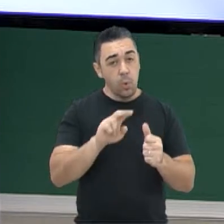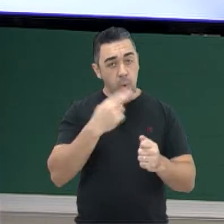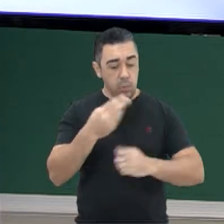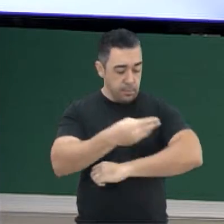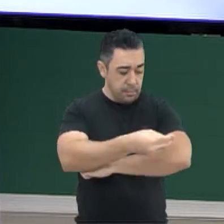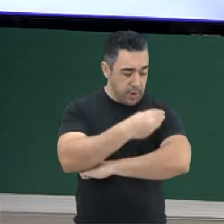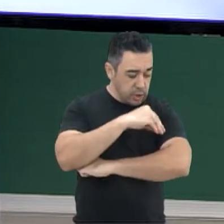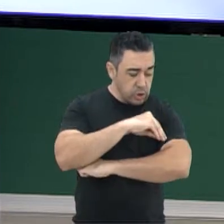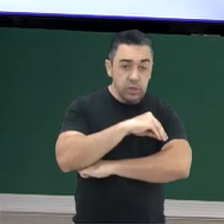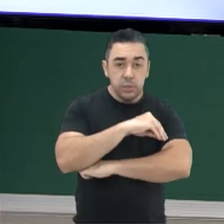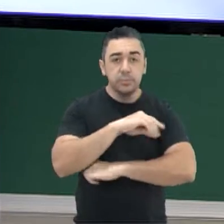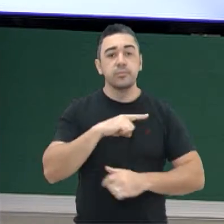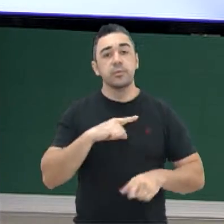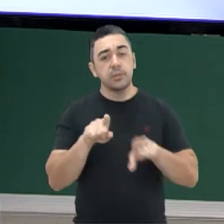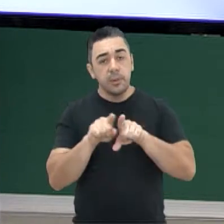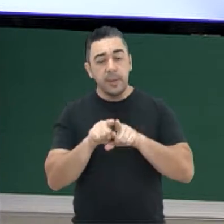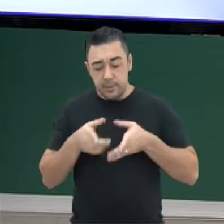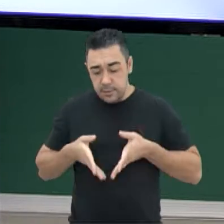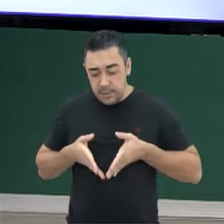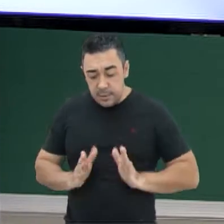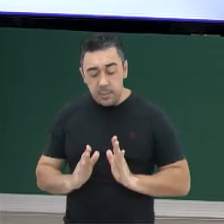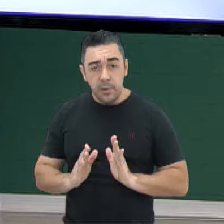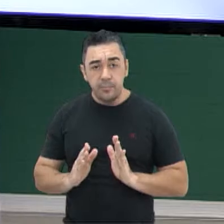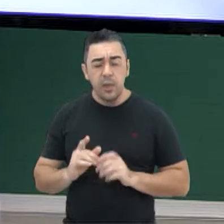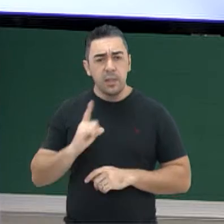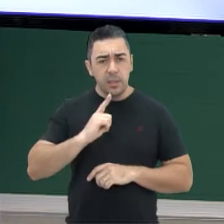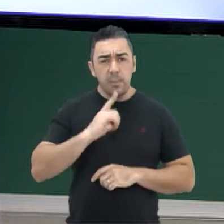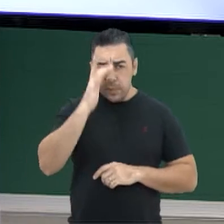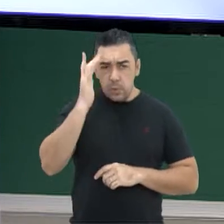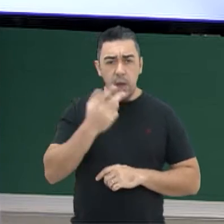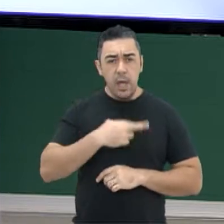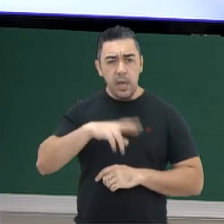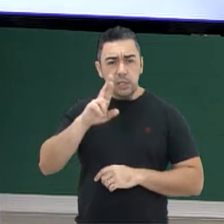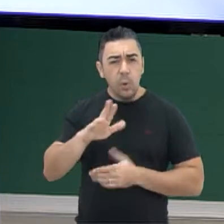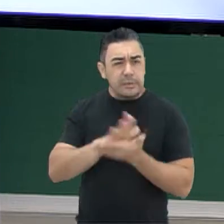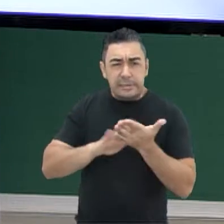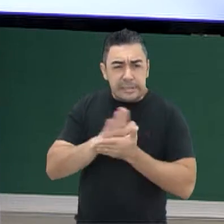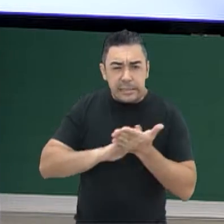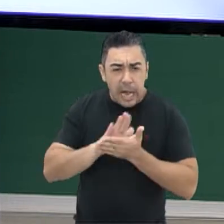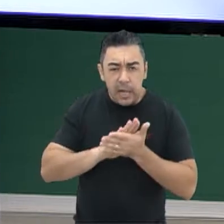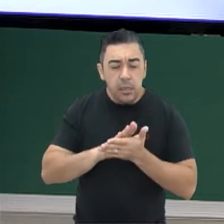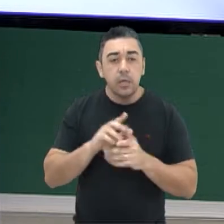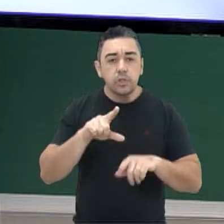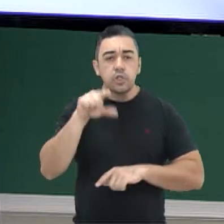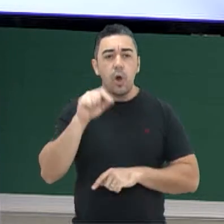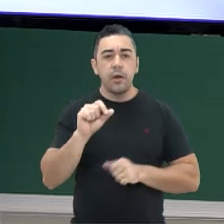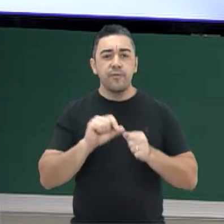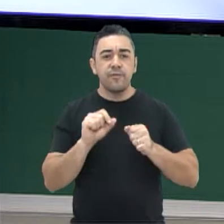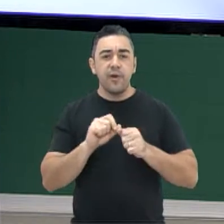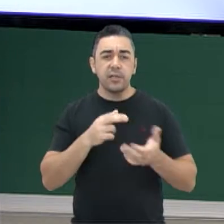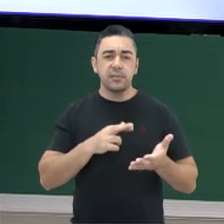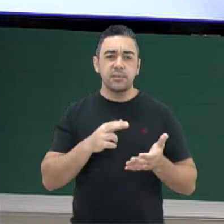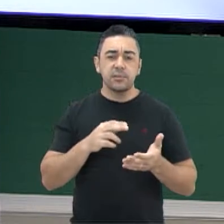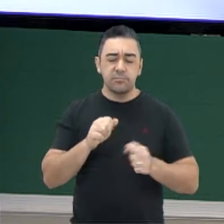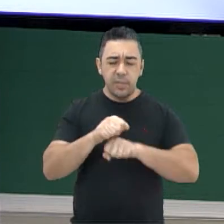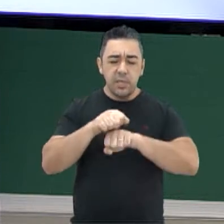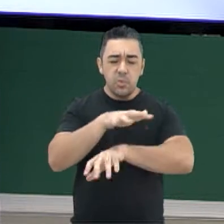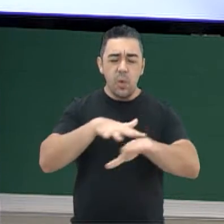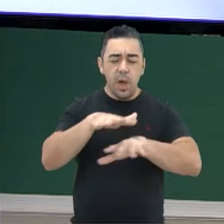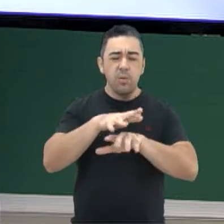optam por não ter religião, fazem esses rituais, mas aí não são rituais religiosos, fazem